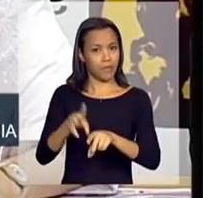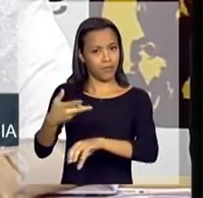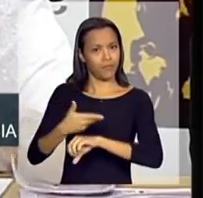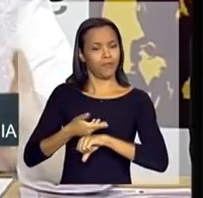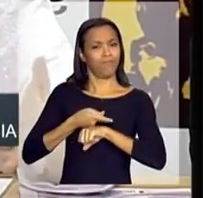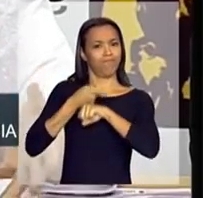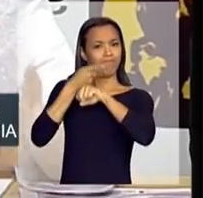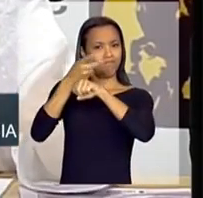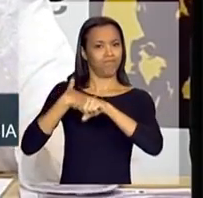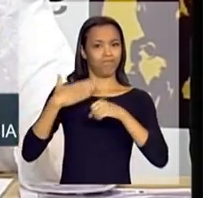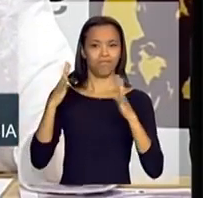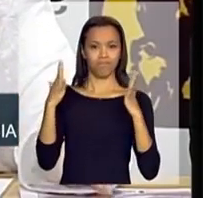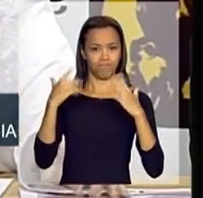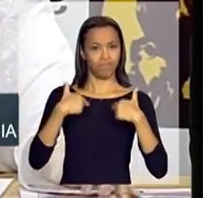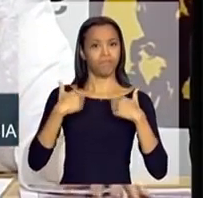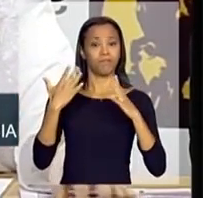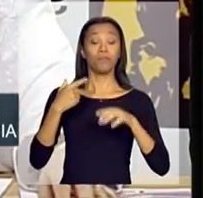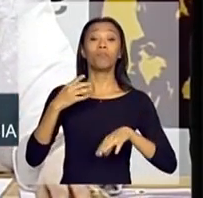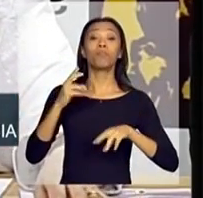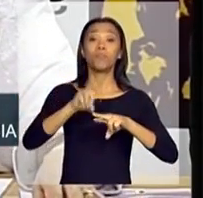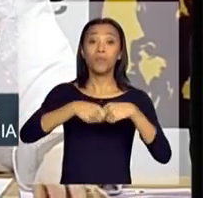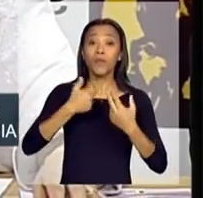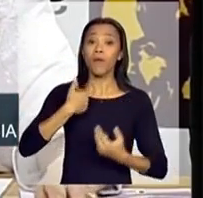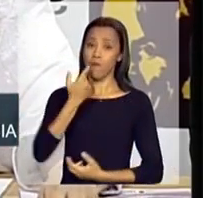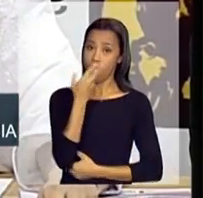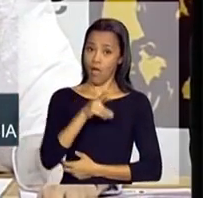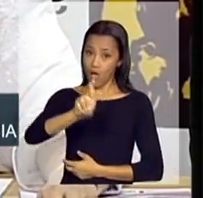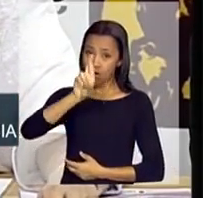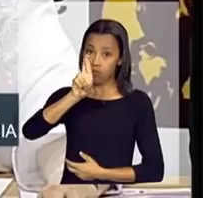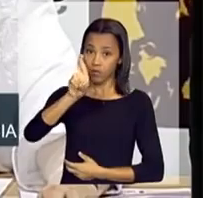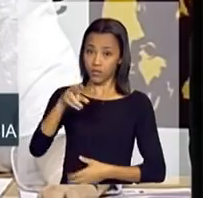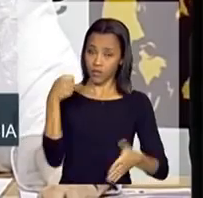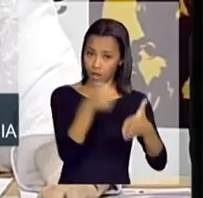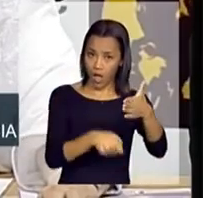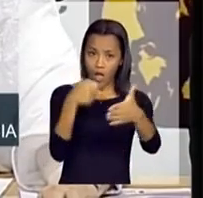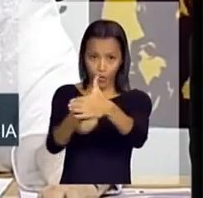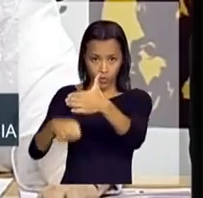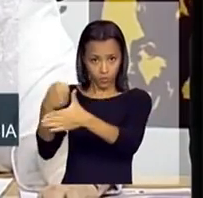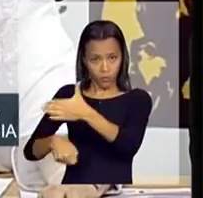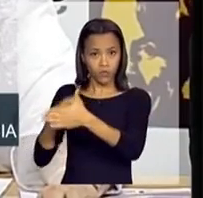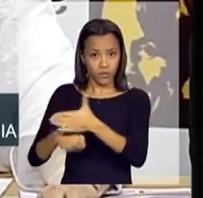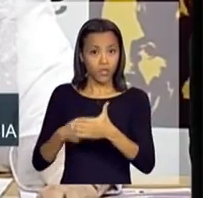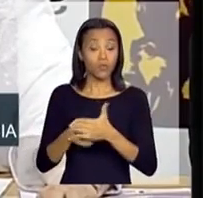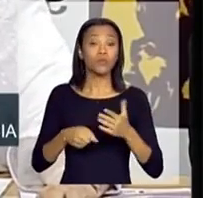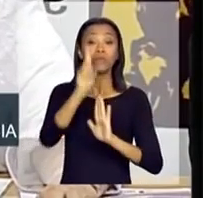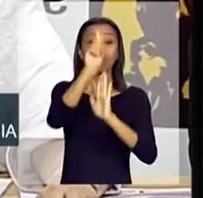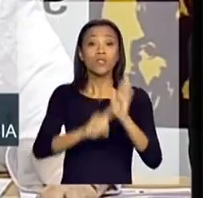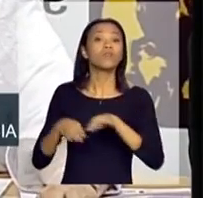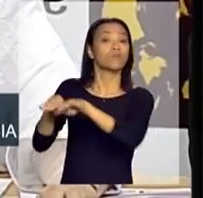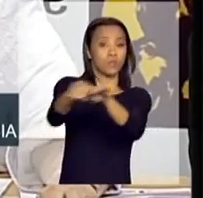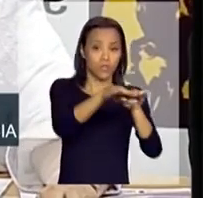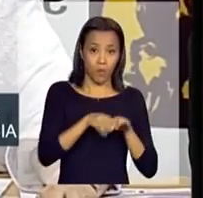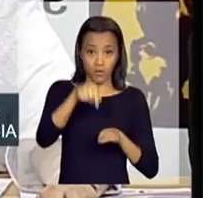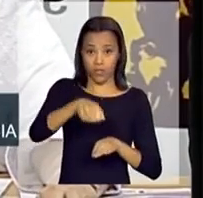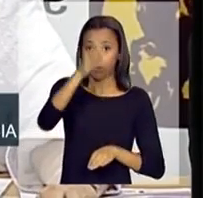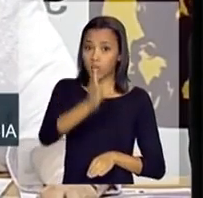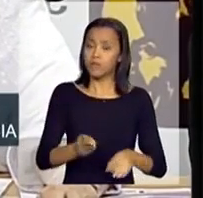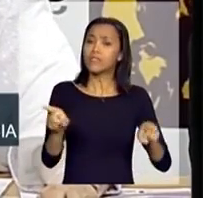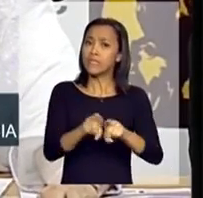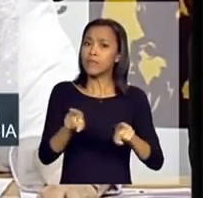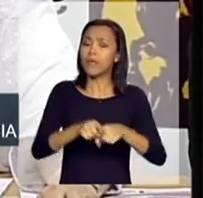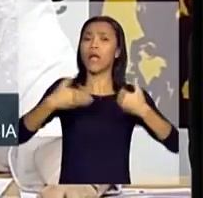por eu representar a luta pela construção da democracia no Brasil e a luta pela consolidação